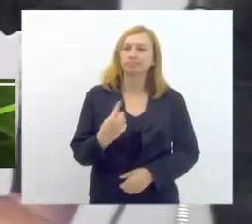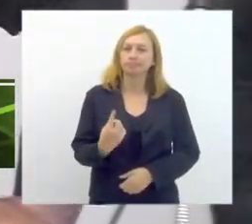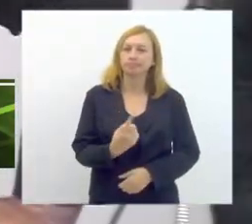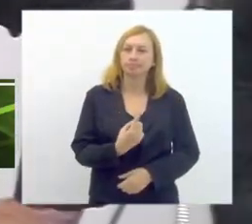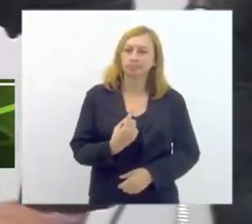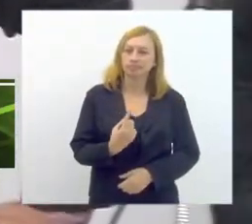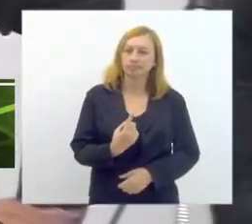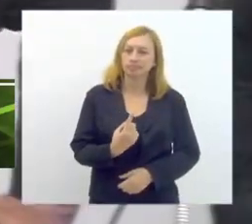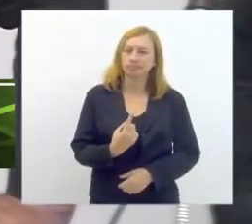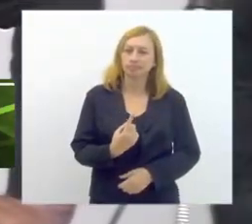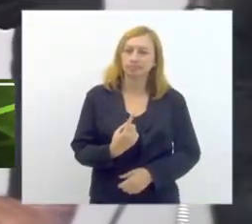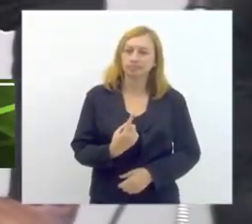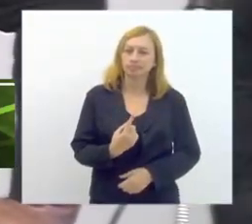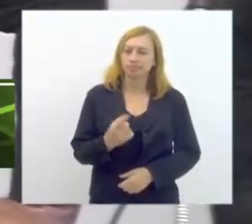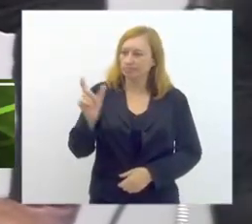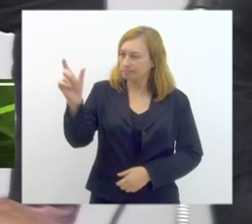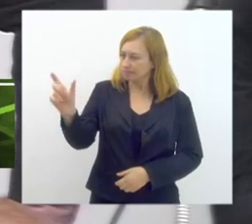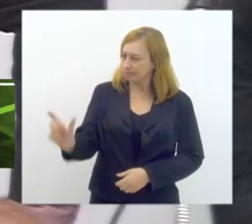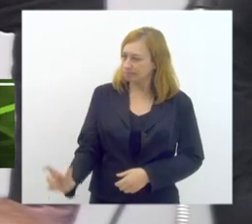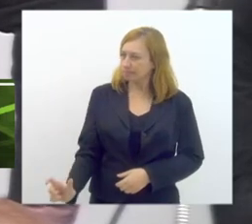que tem sido,